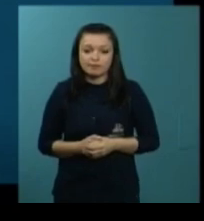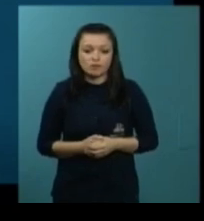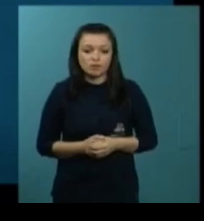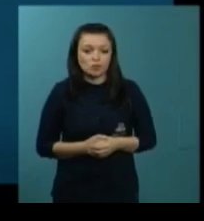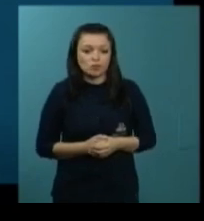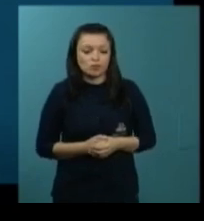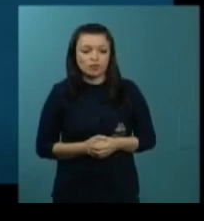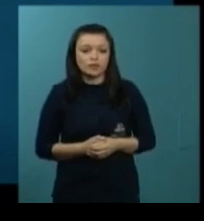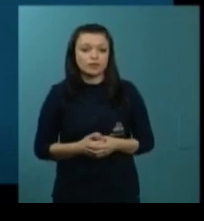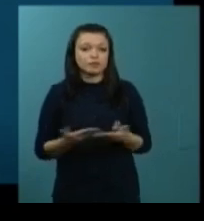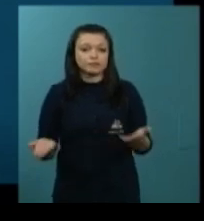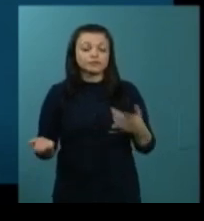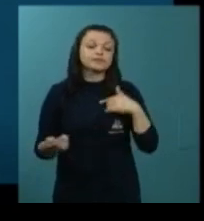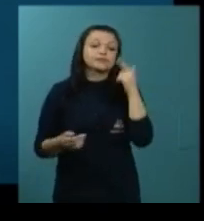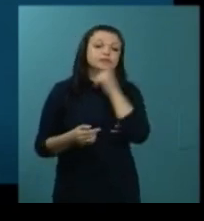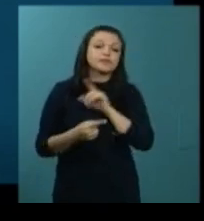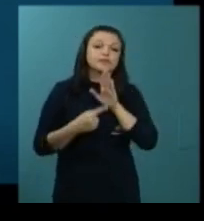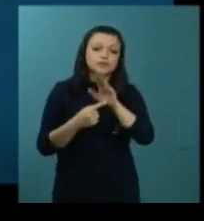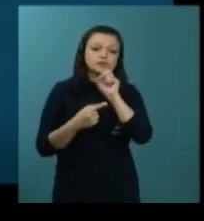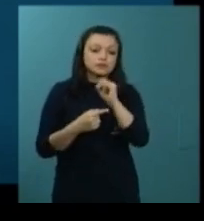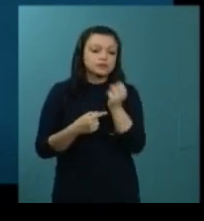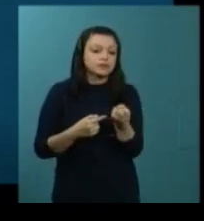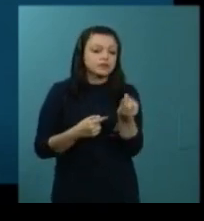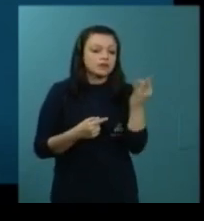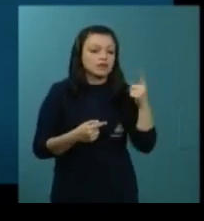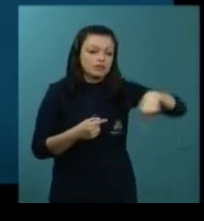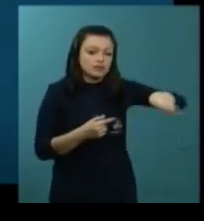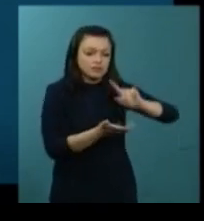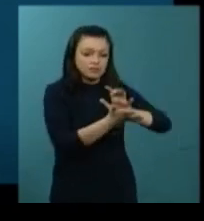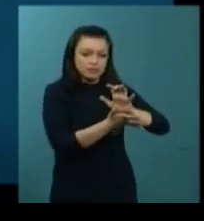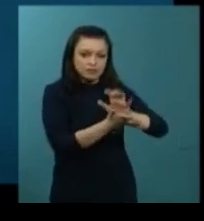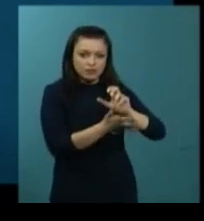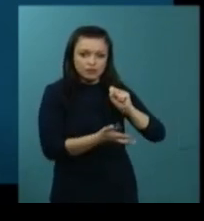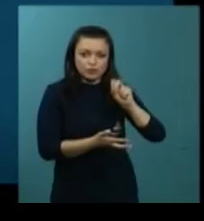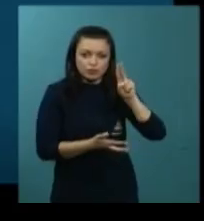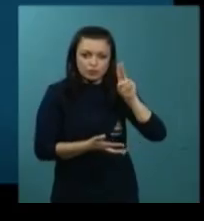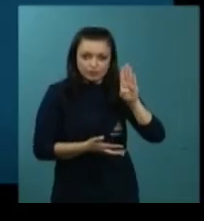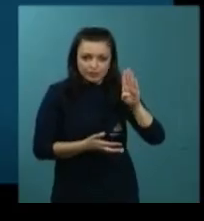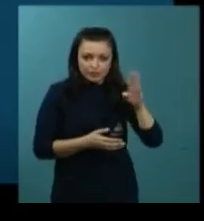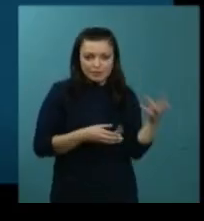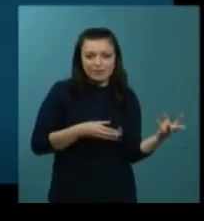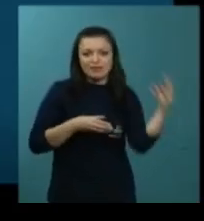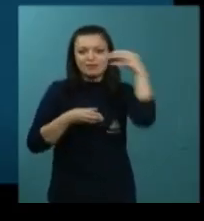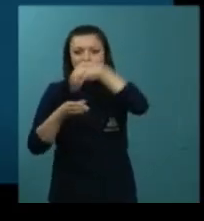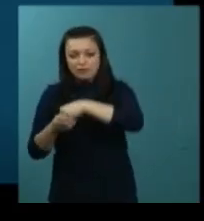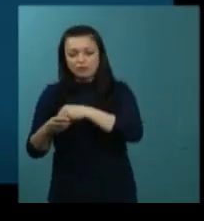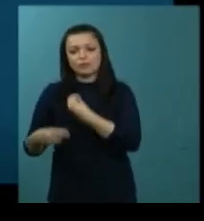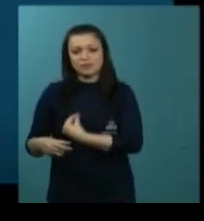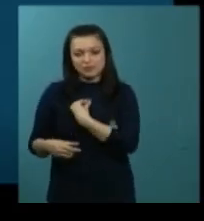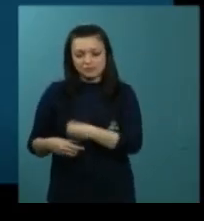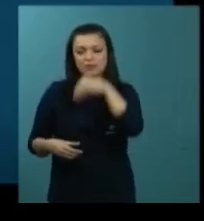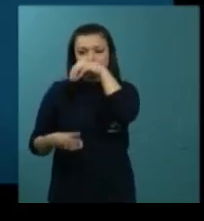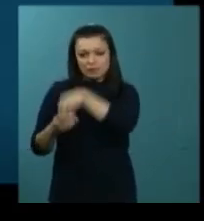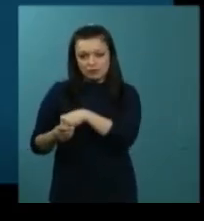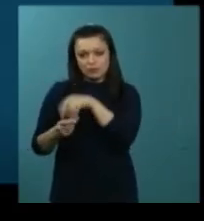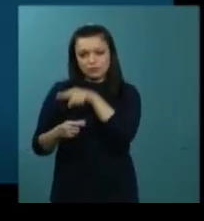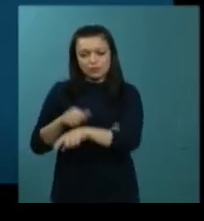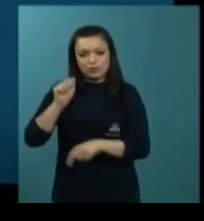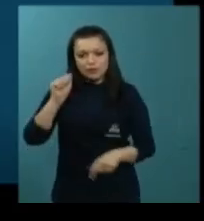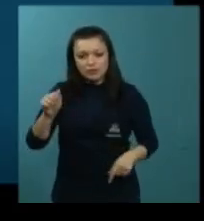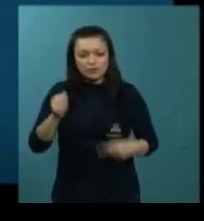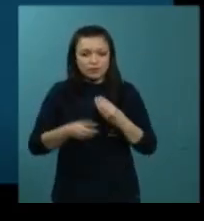para expressar a relação existente entre um conjunto e todos